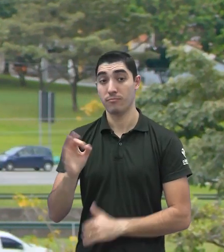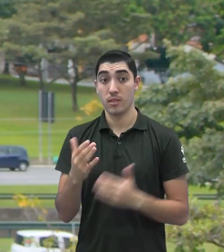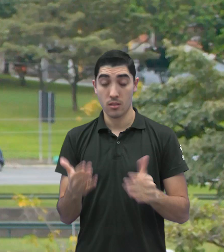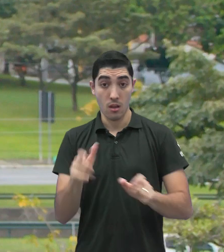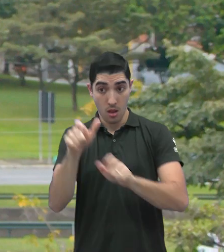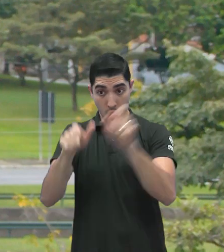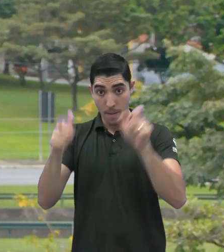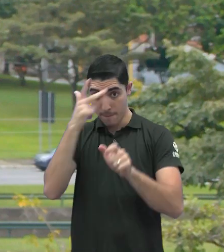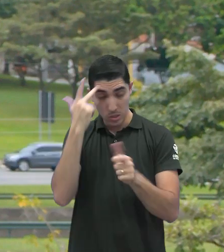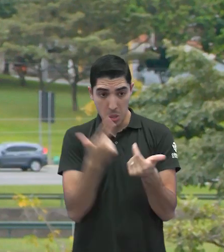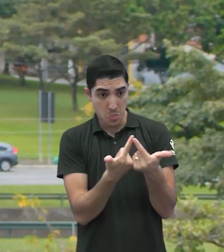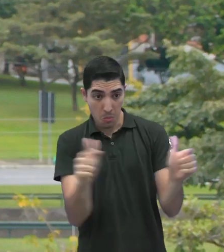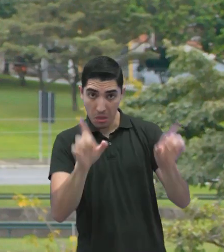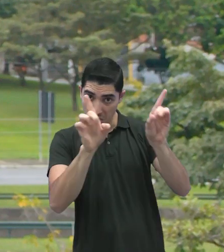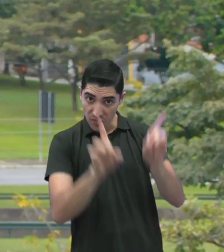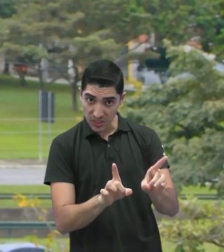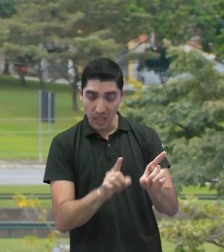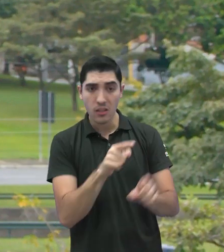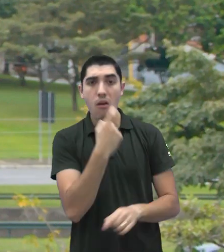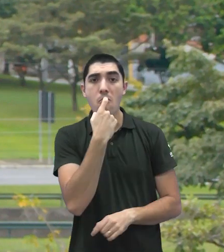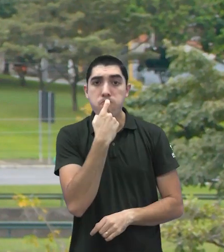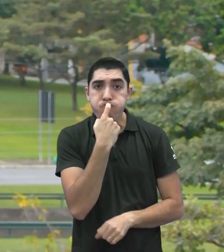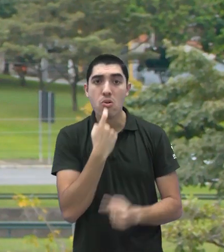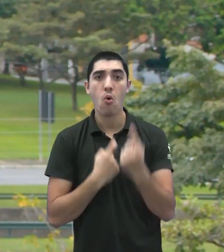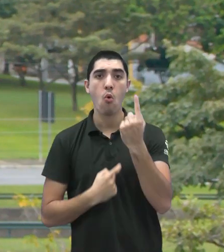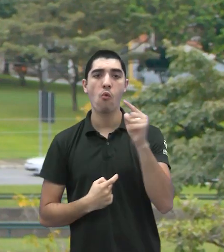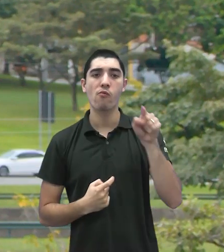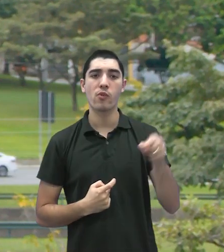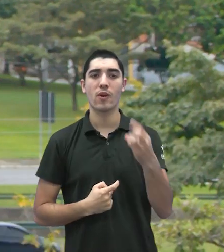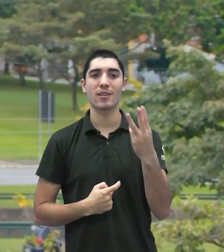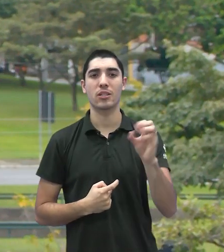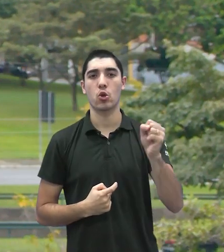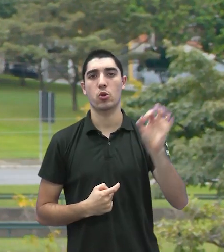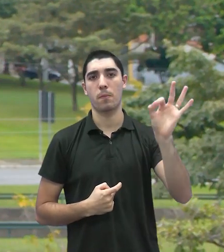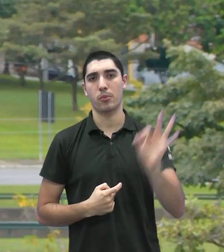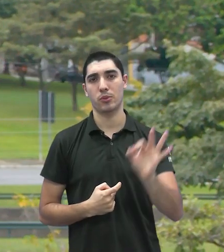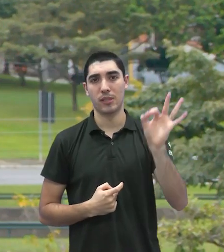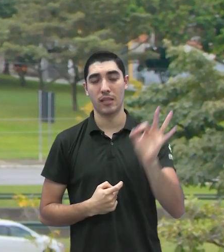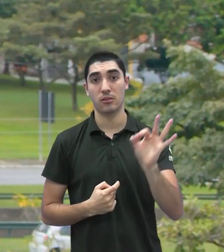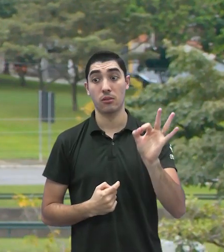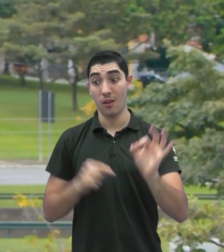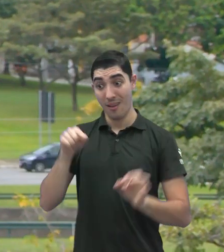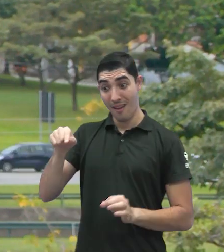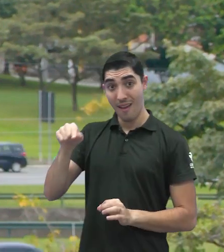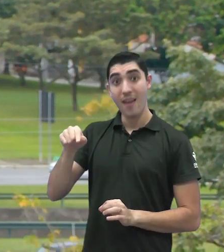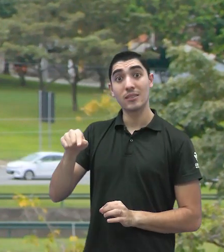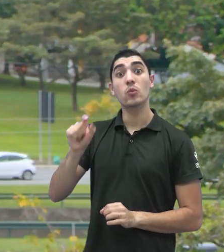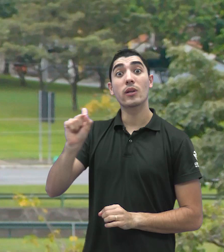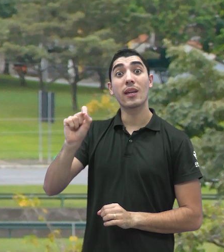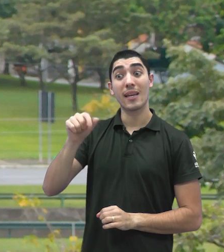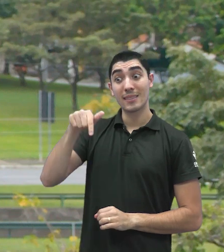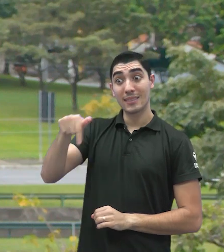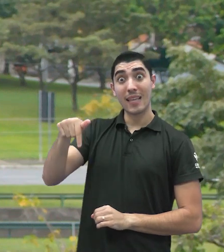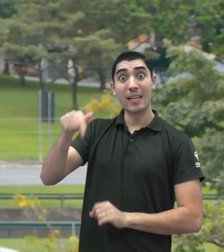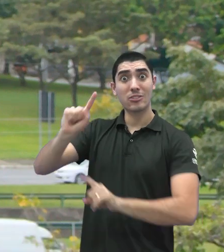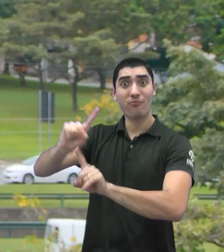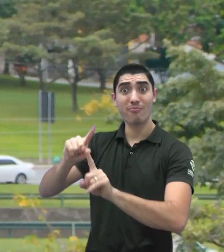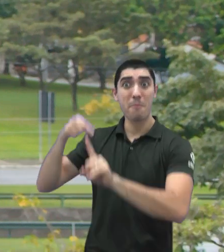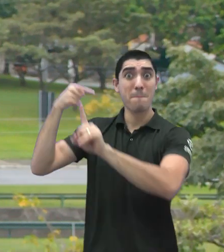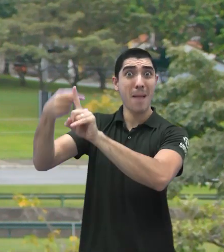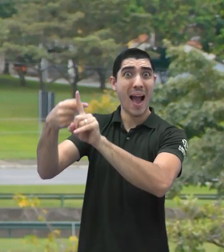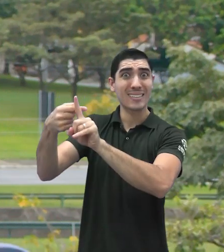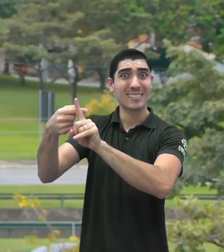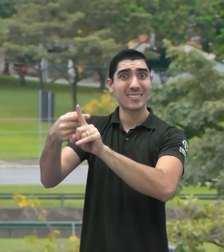de pessoas sem deficiência é de apenas 1,38%, ou seja, 7 vezes menor. Esse dado